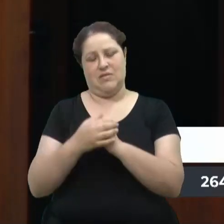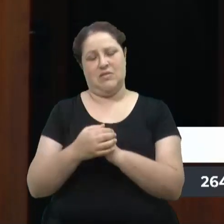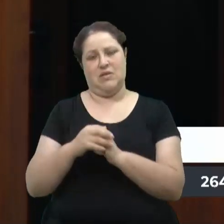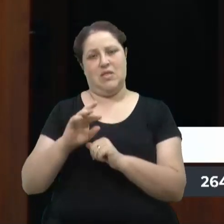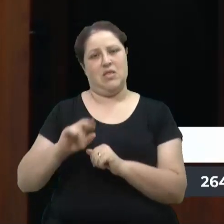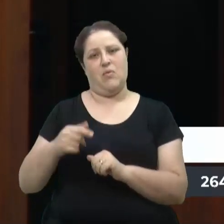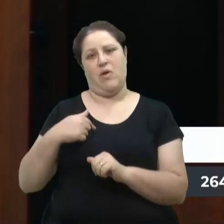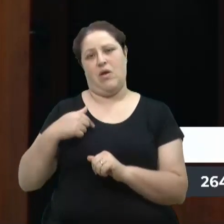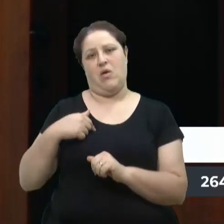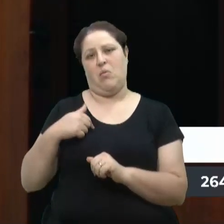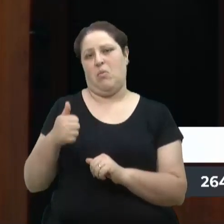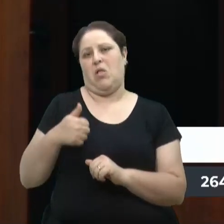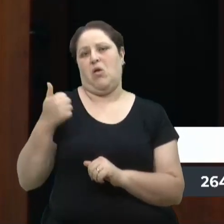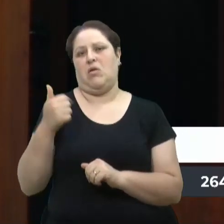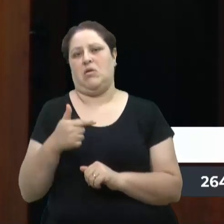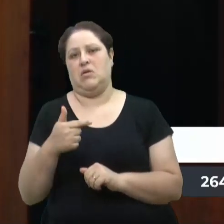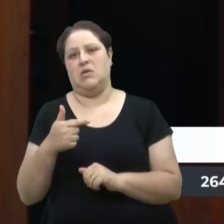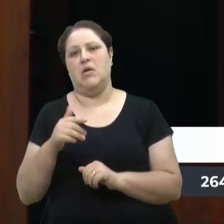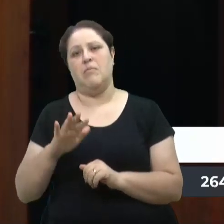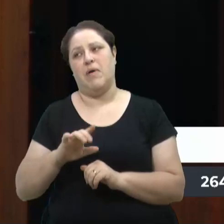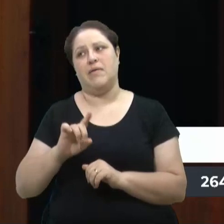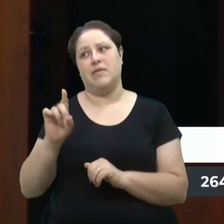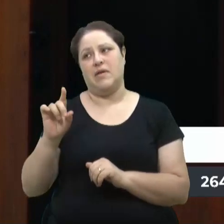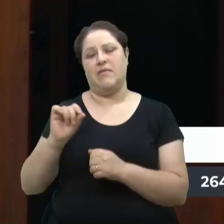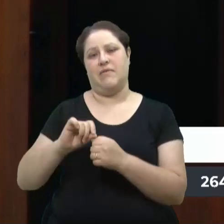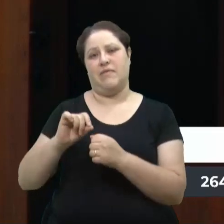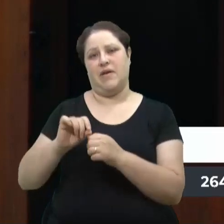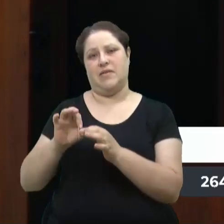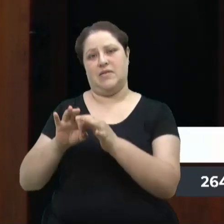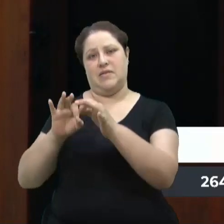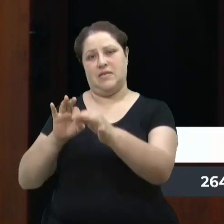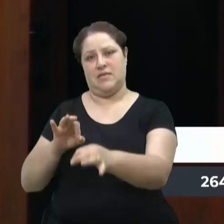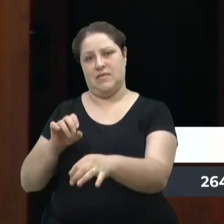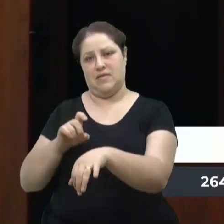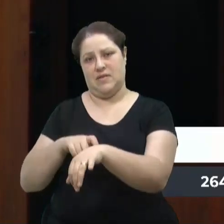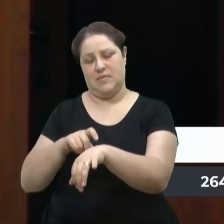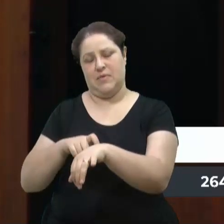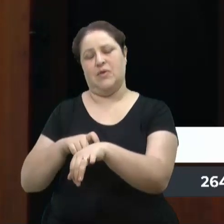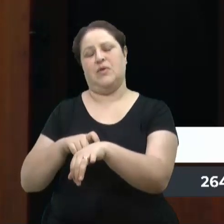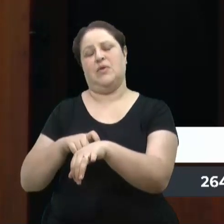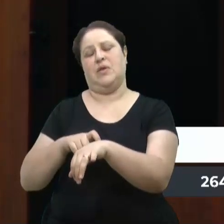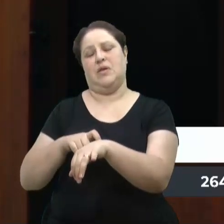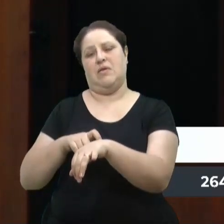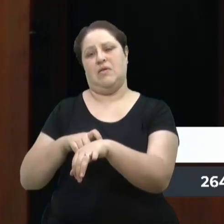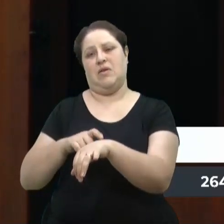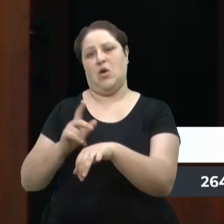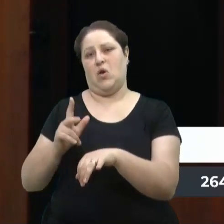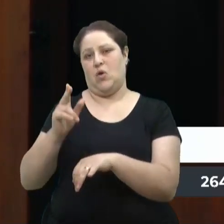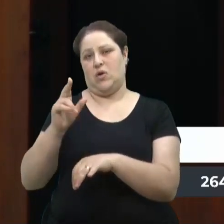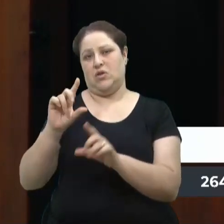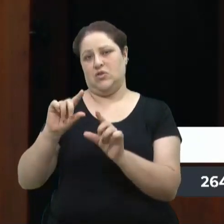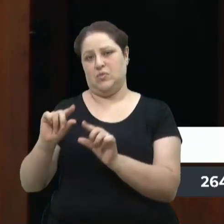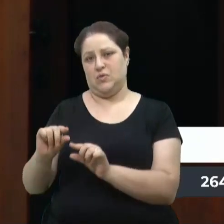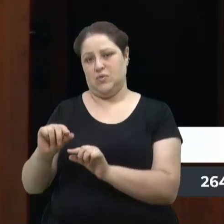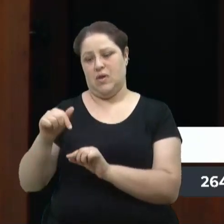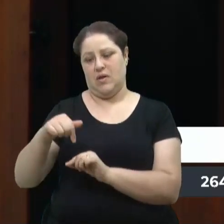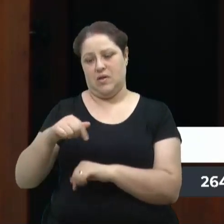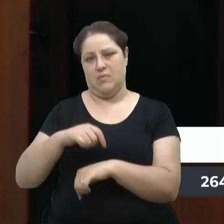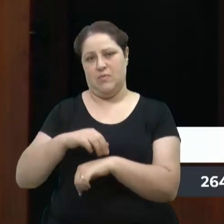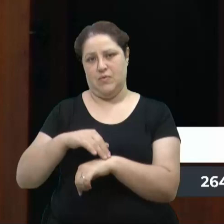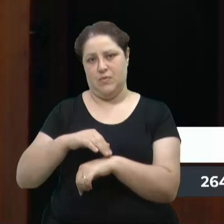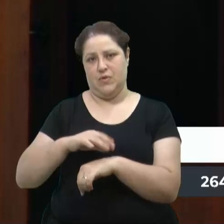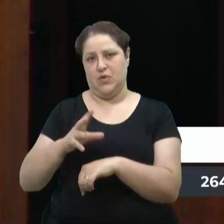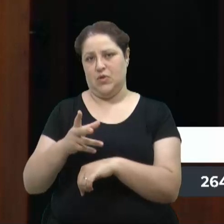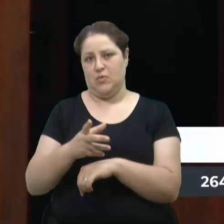porque lá nós estamos fazendo o alongar, cortar, diminuir. Então está na hora de todos aqui começar a reduzir.